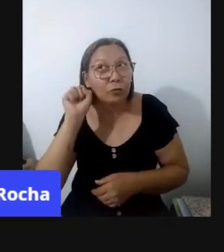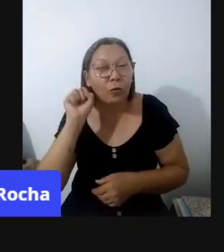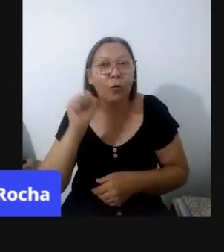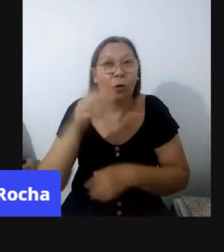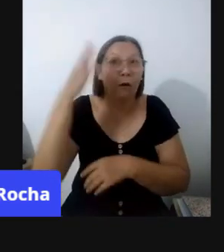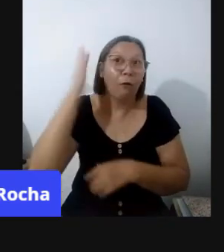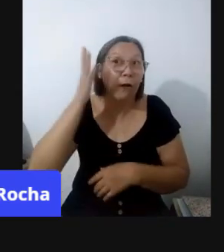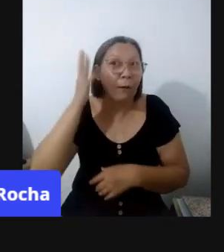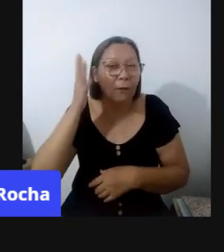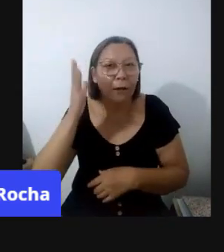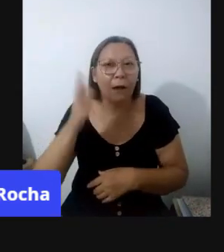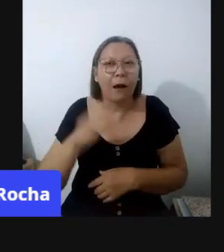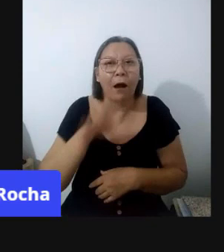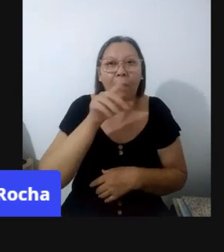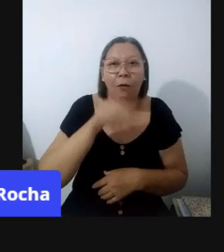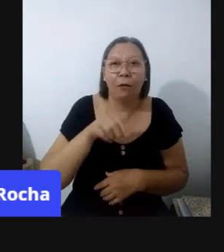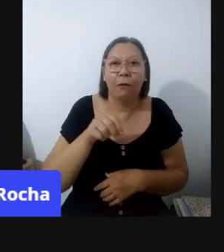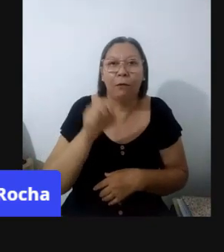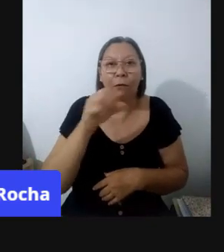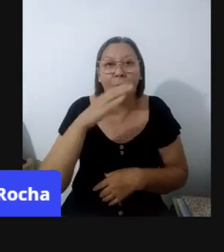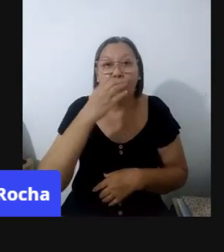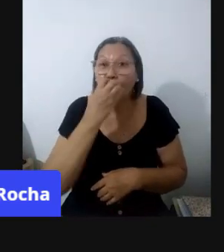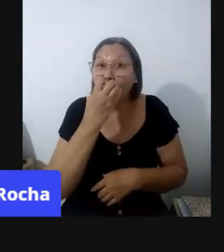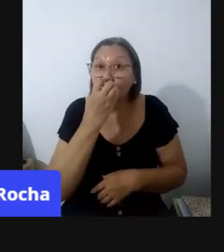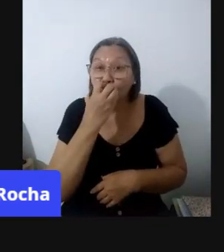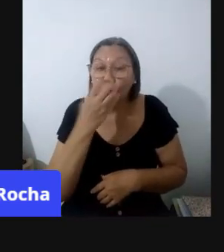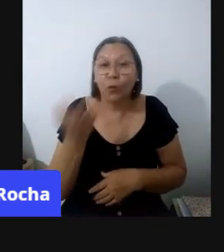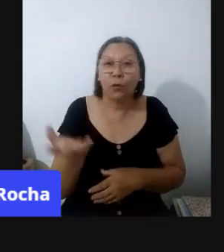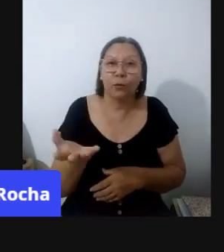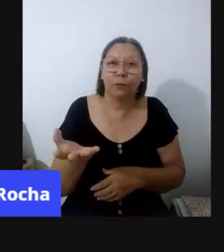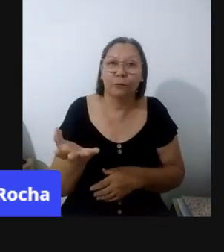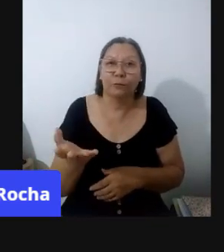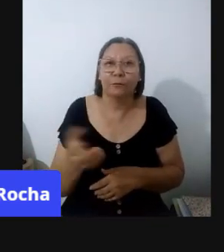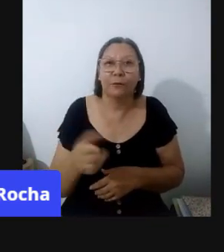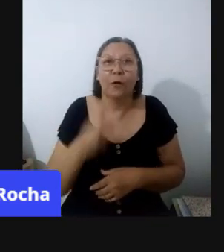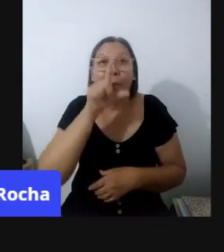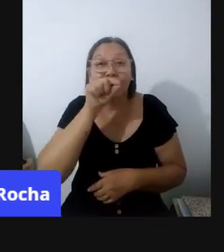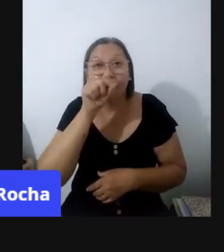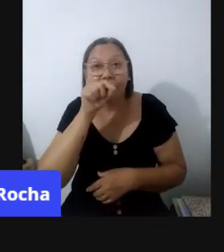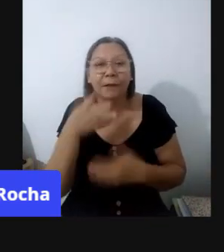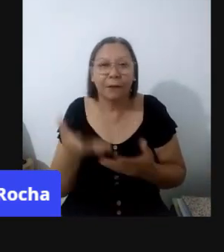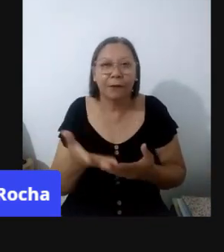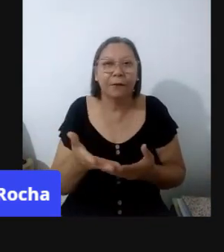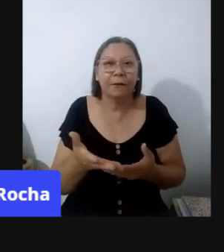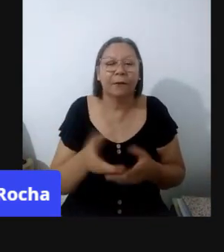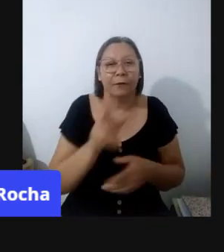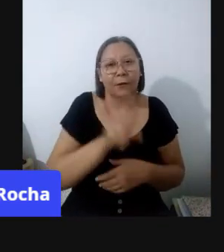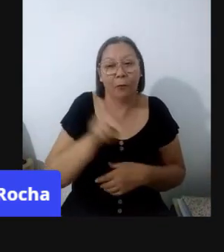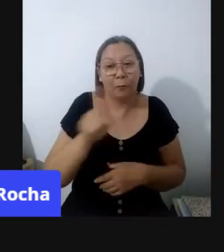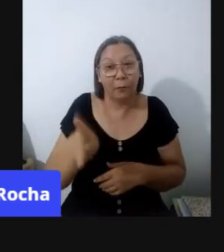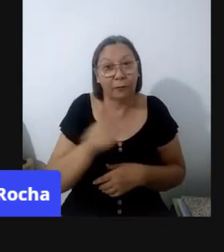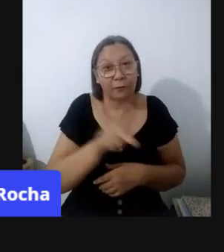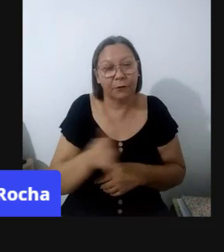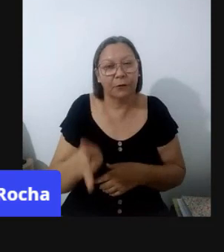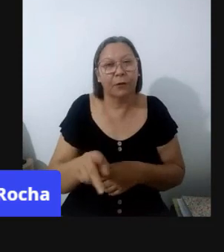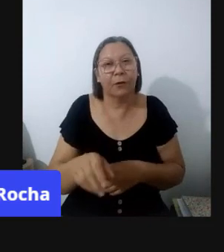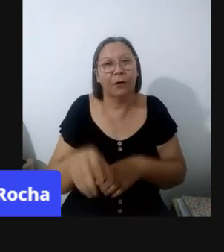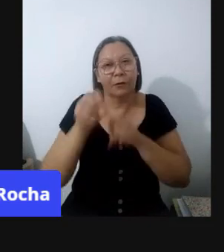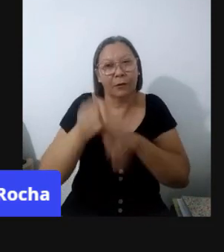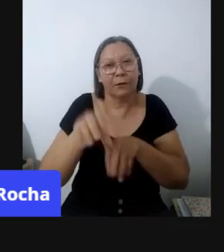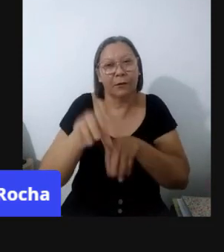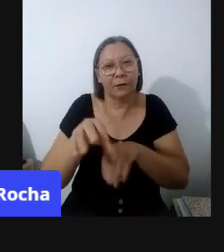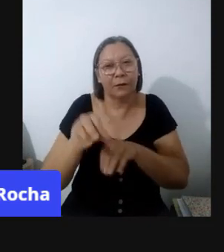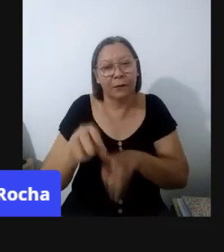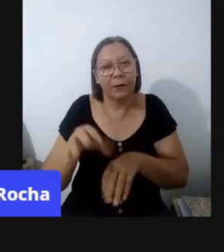Então, assim, o professor da educação infantil ele tem essa liberdade de perceber se ele pode utilizar